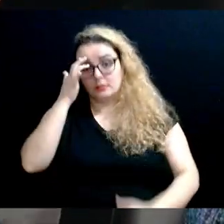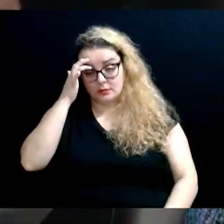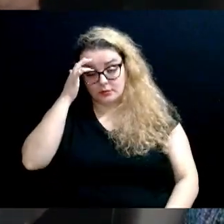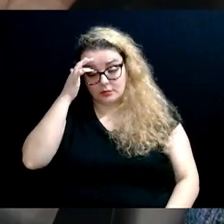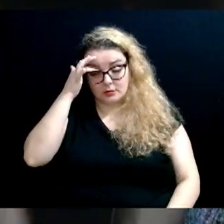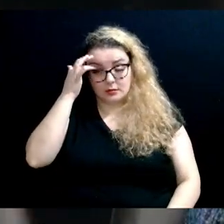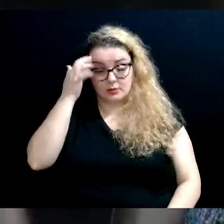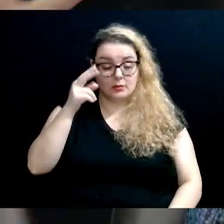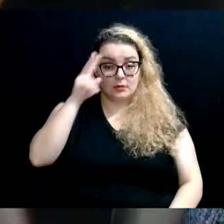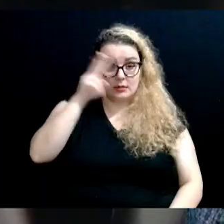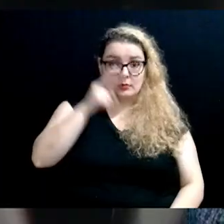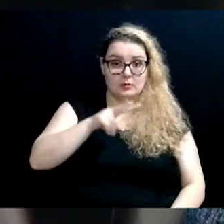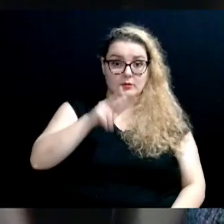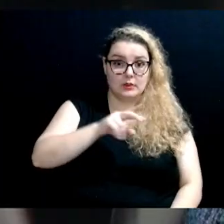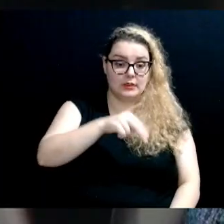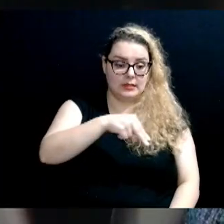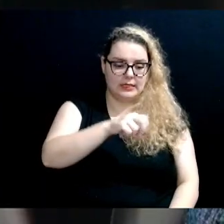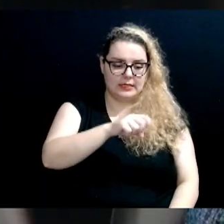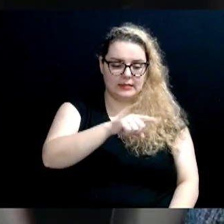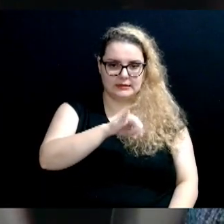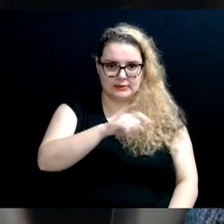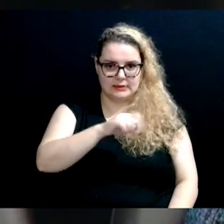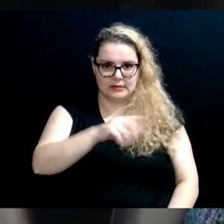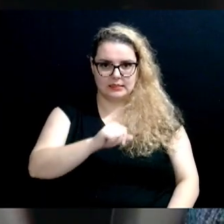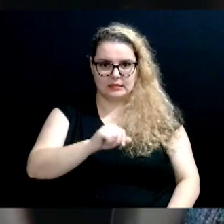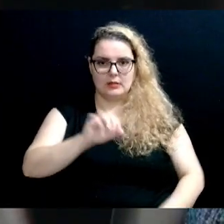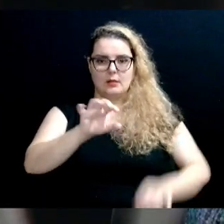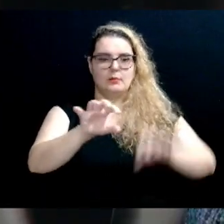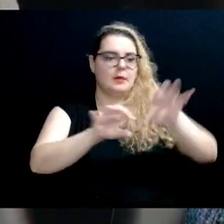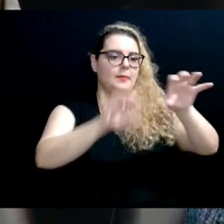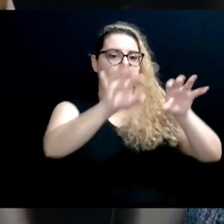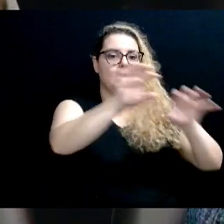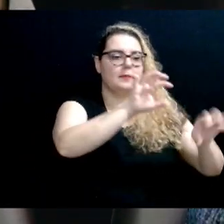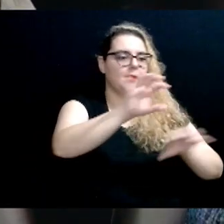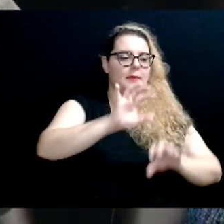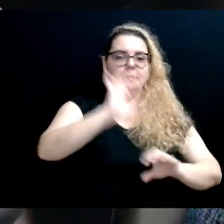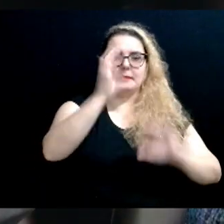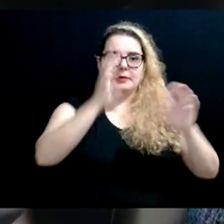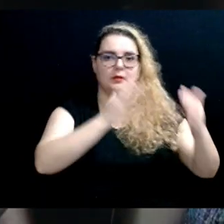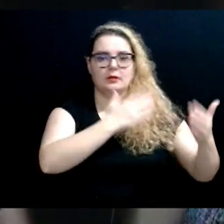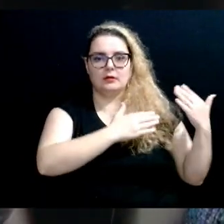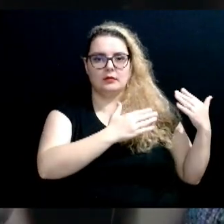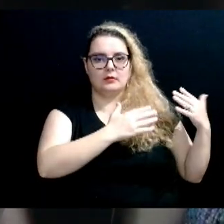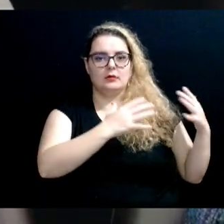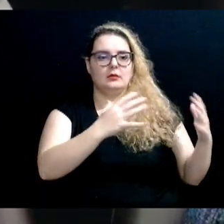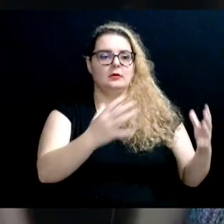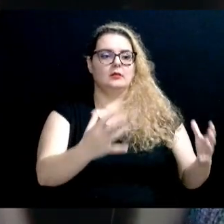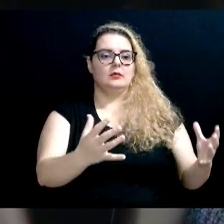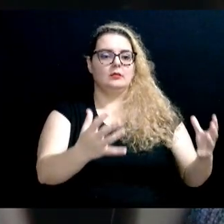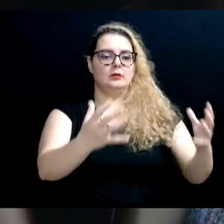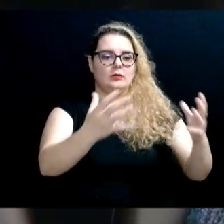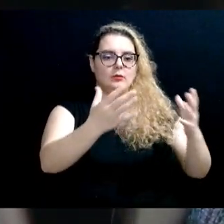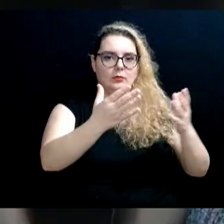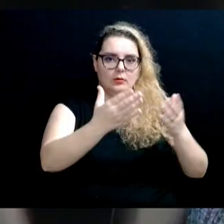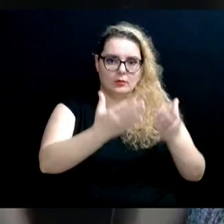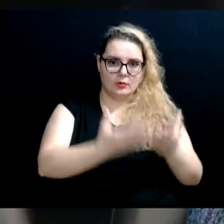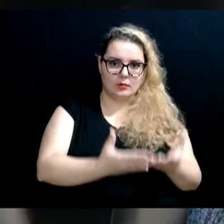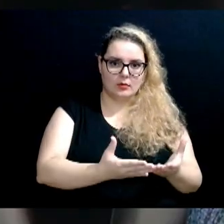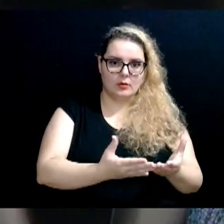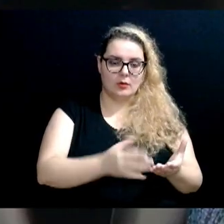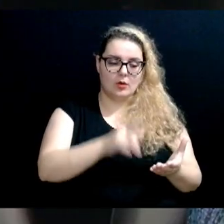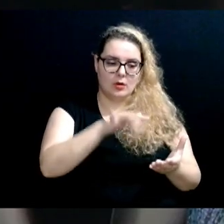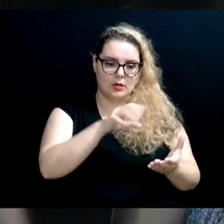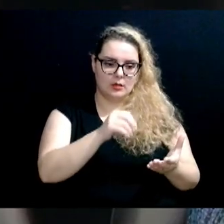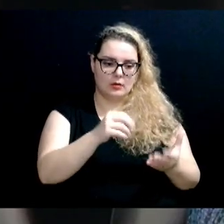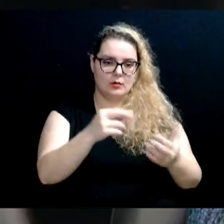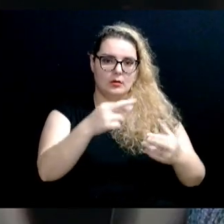Pegar vários pontos que aconteceram no passado, a IA consegue trazer isso aqui e falar para mim: Léo, olha, relacionado a esse